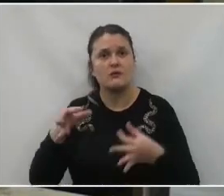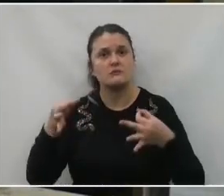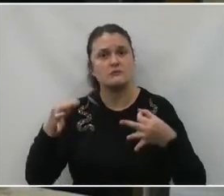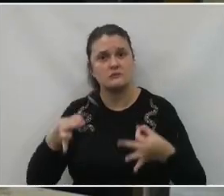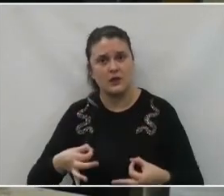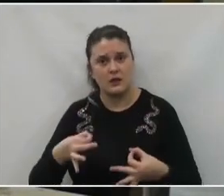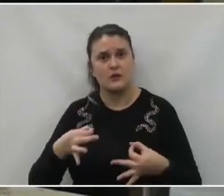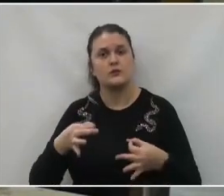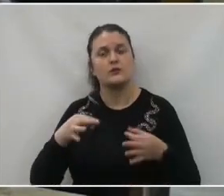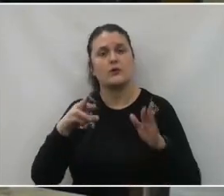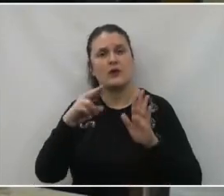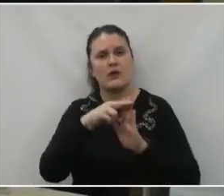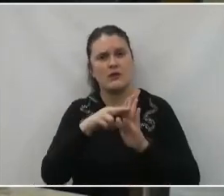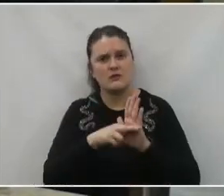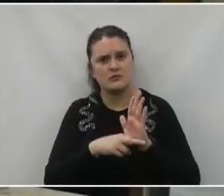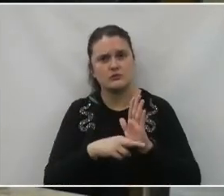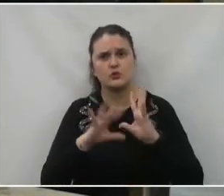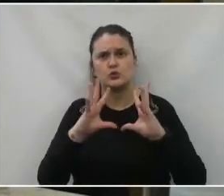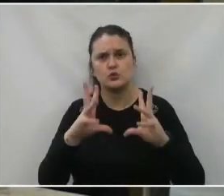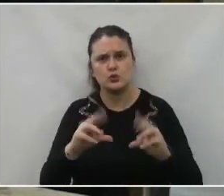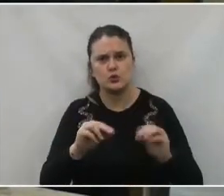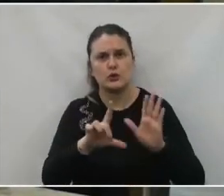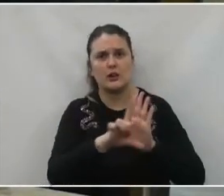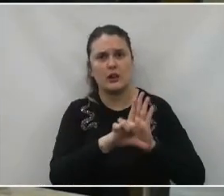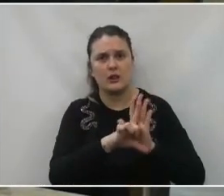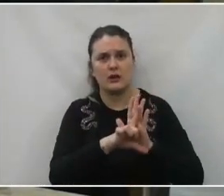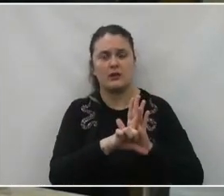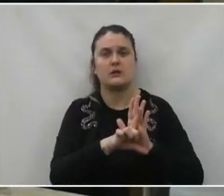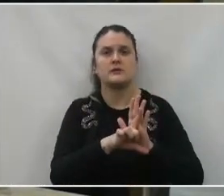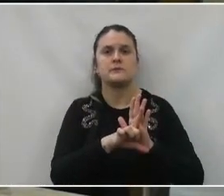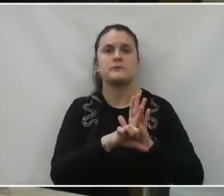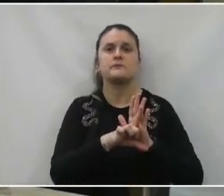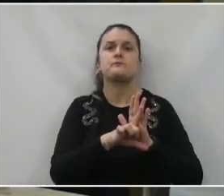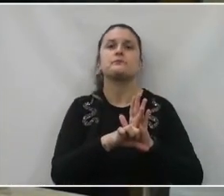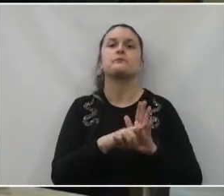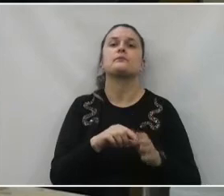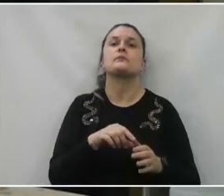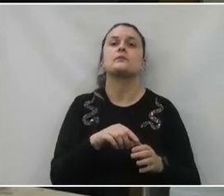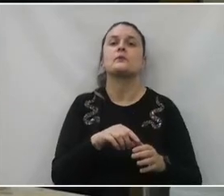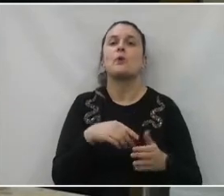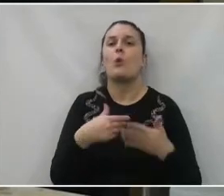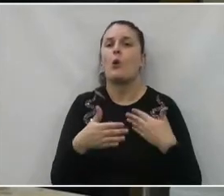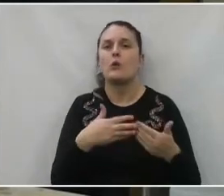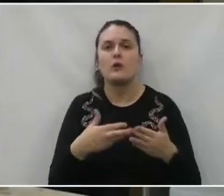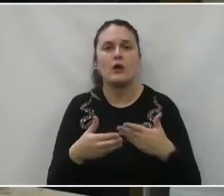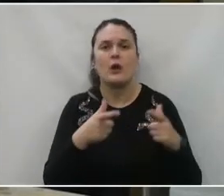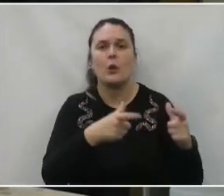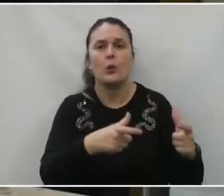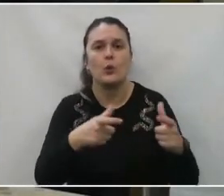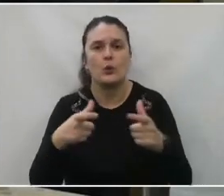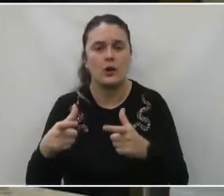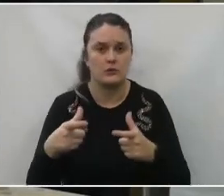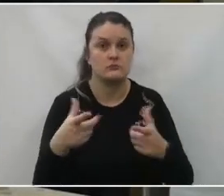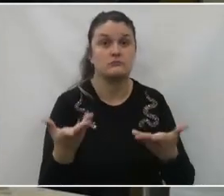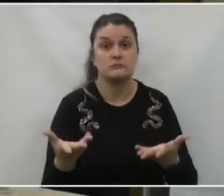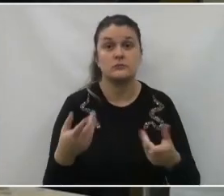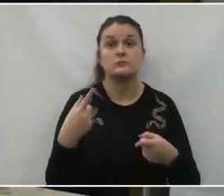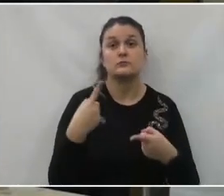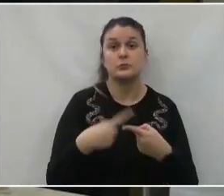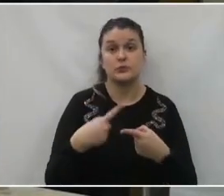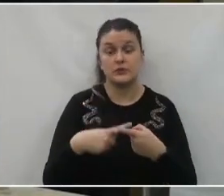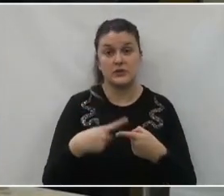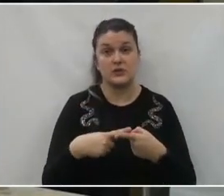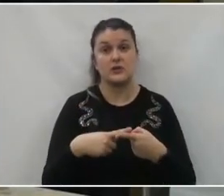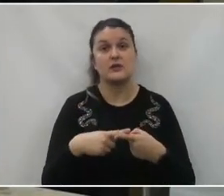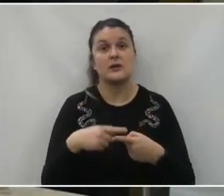correto, respeitando todos os parâmetros da lei, de forma legal e ambiental, em qualquer espaço nos demais, porque é esse